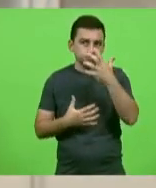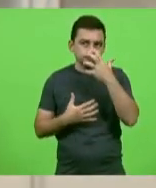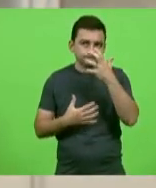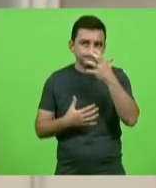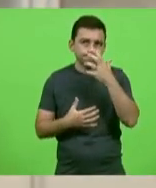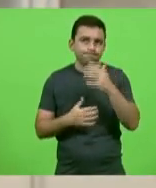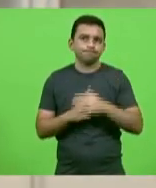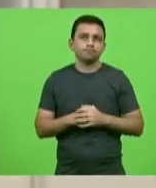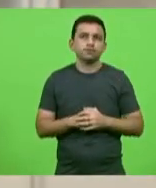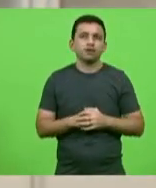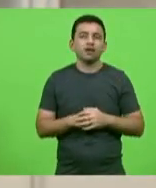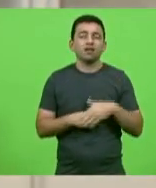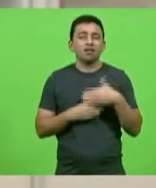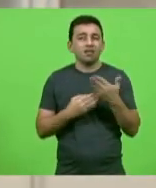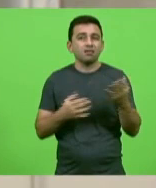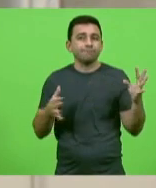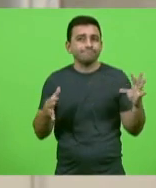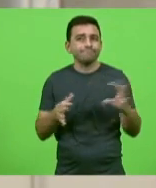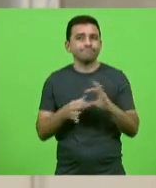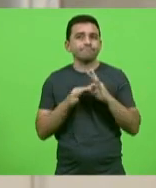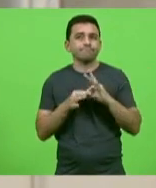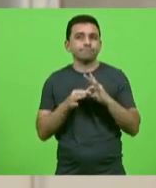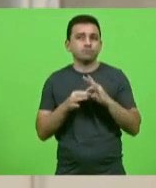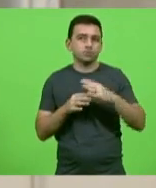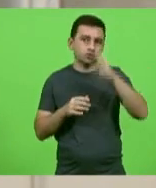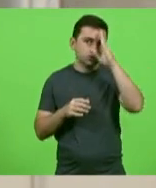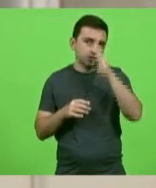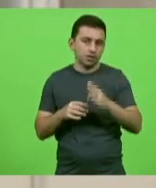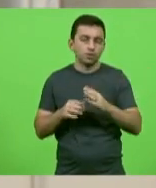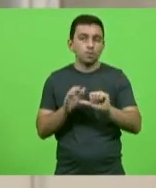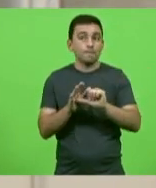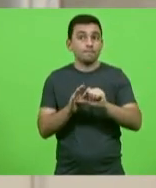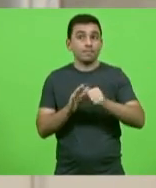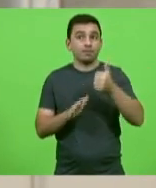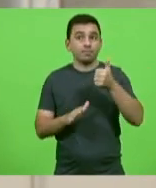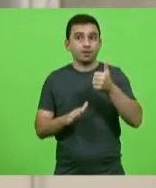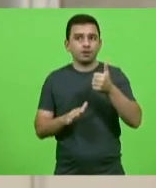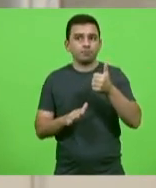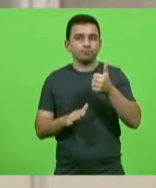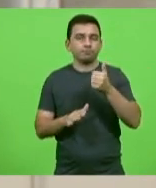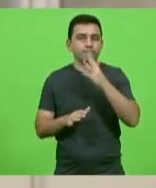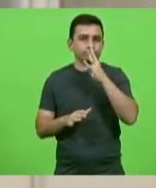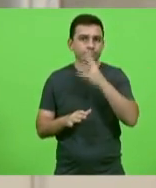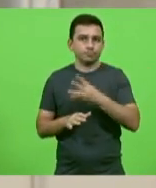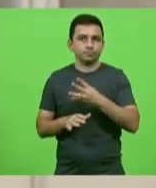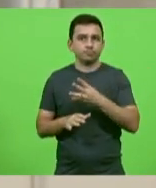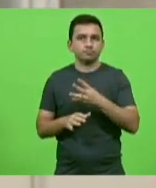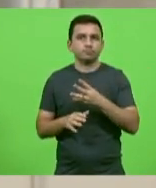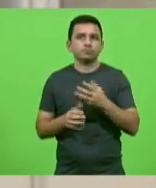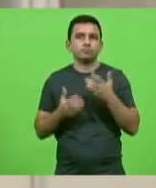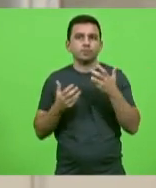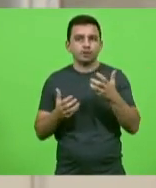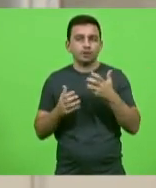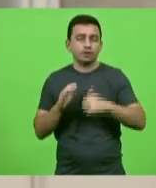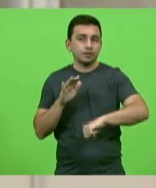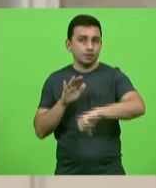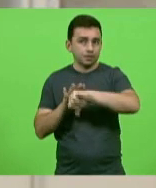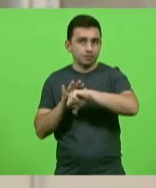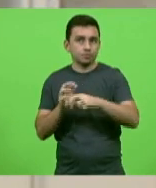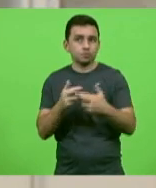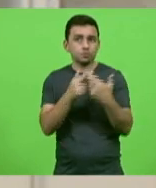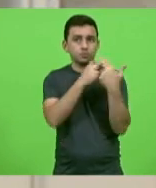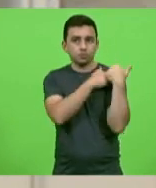pagamento antecipado está ligado diretamente ao primeiro Faro contido na peça acusatória para configuração do crime de